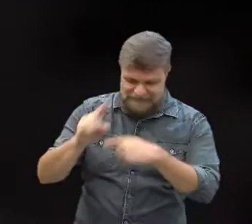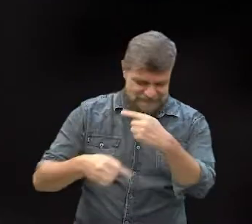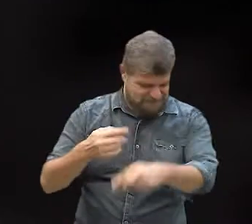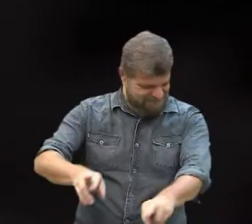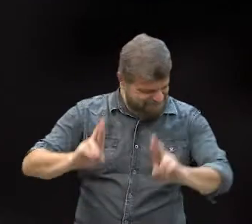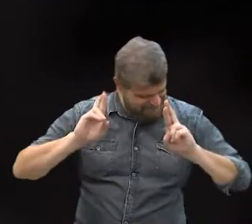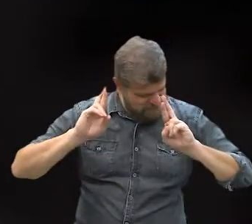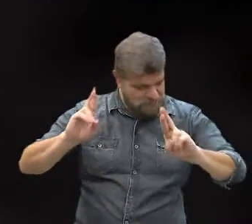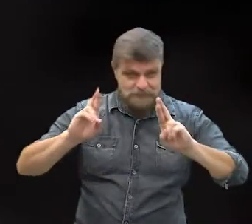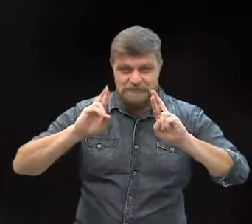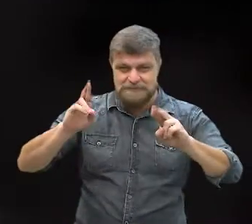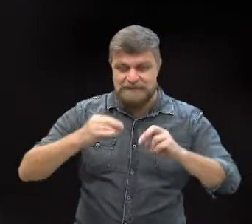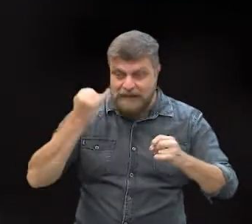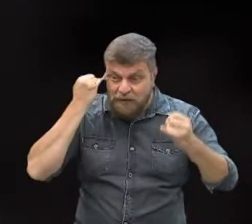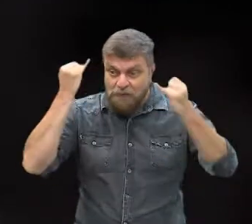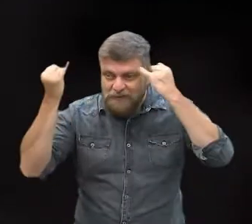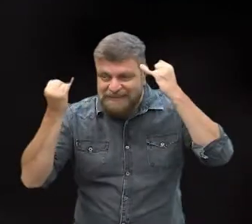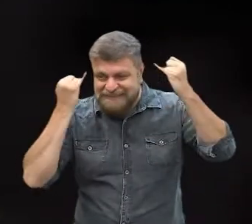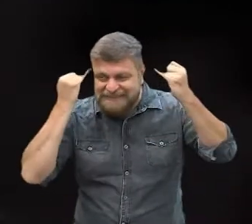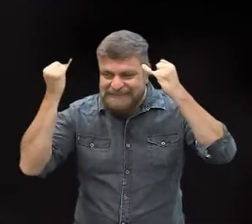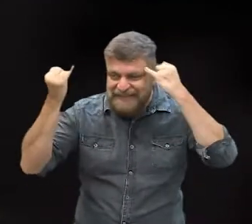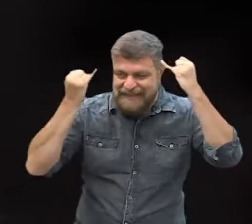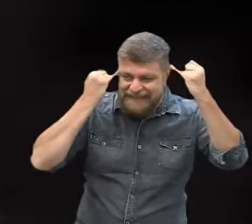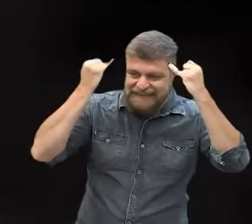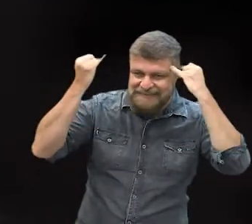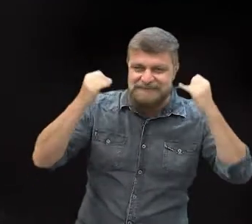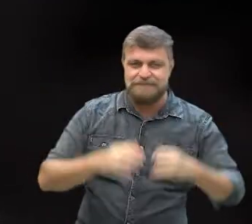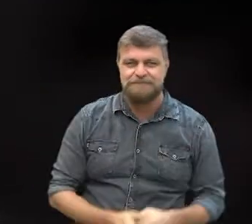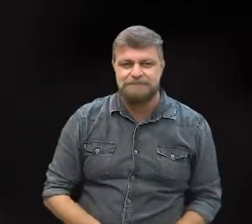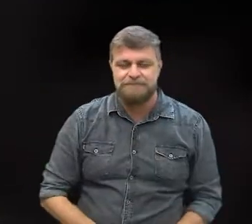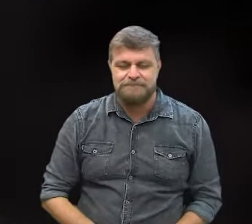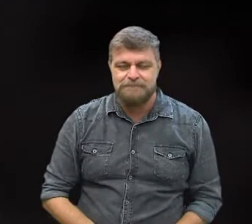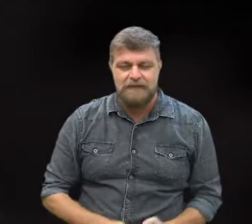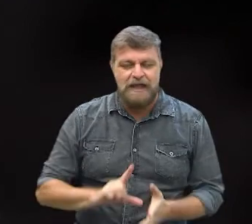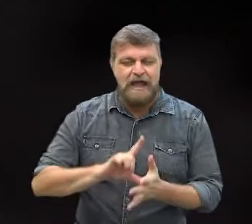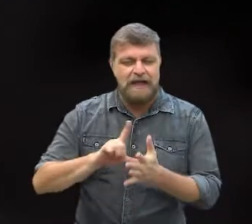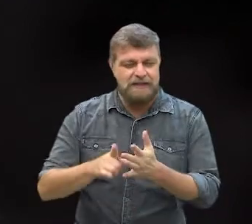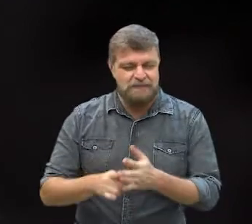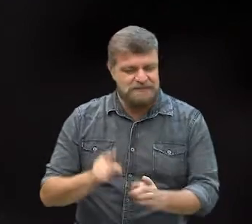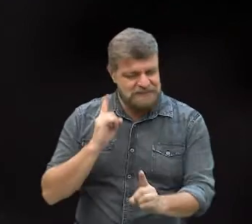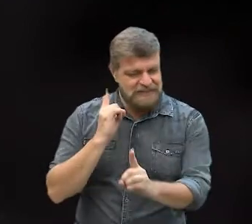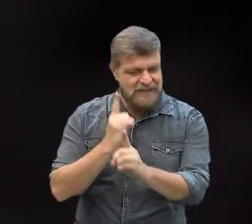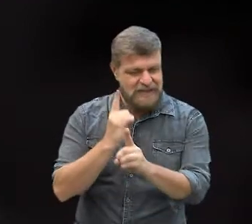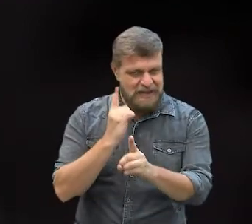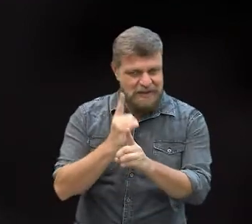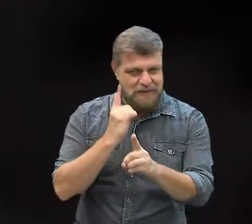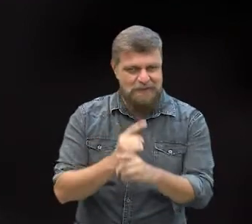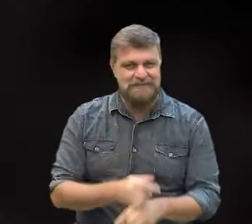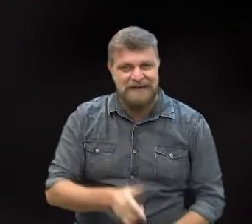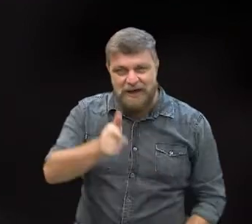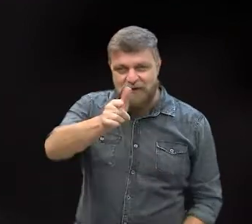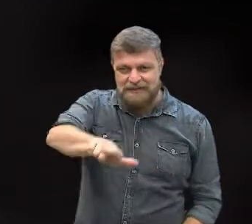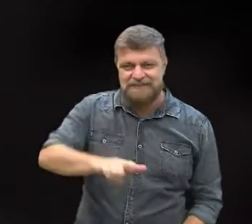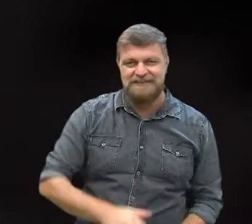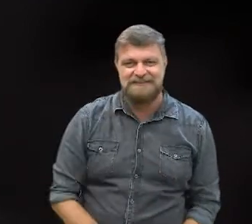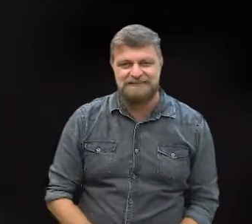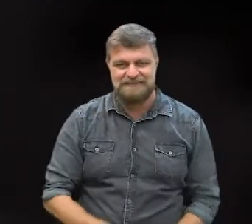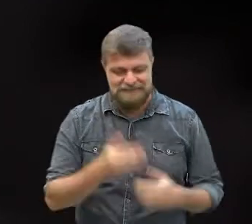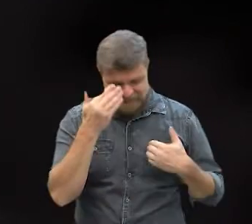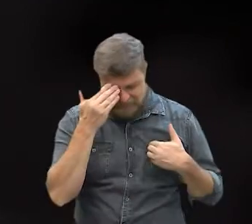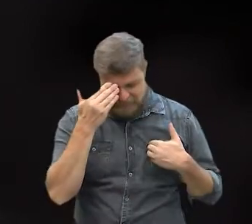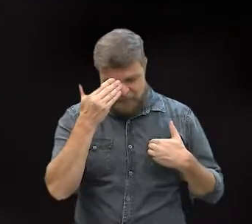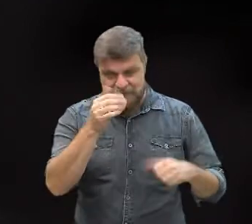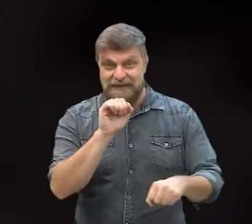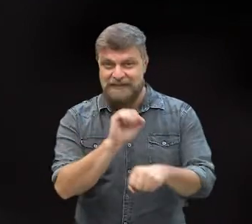muito sucesso aí, muitas ideias surgindo e, quem sabe, a gente se fala numa próxima oportunidade.